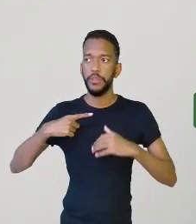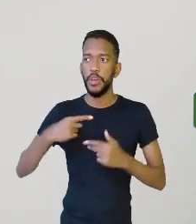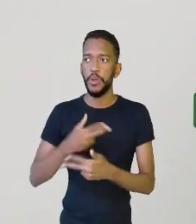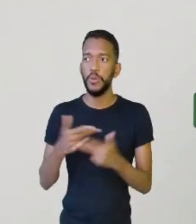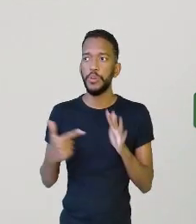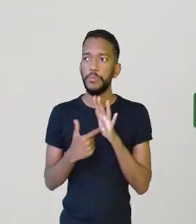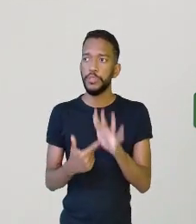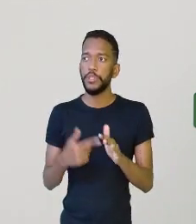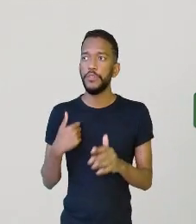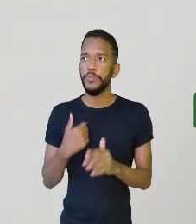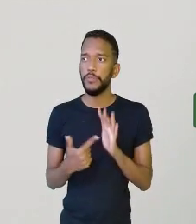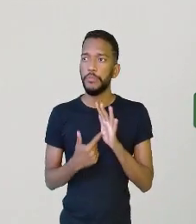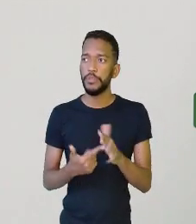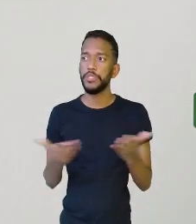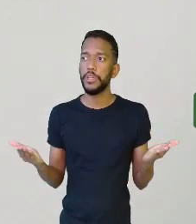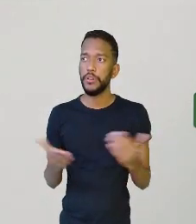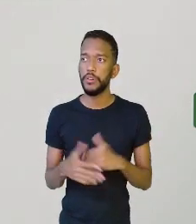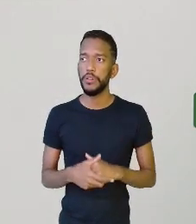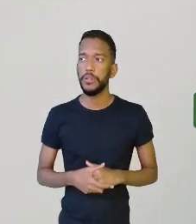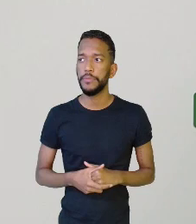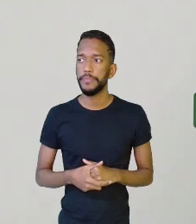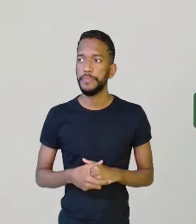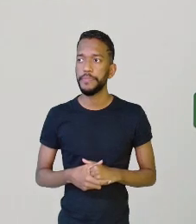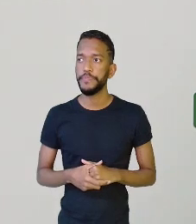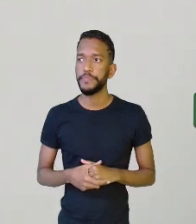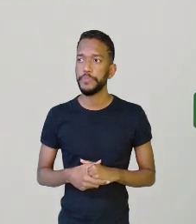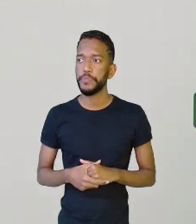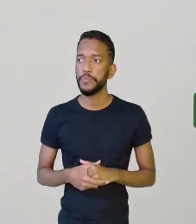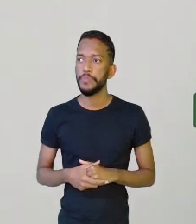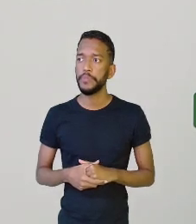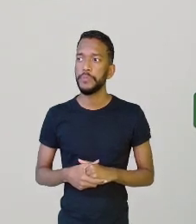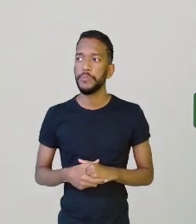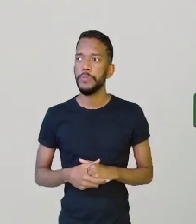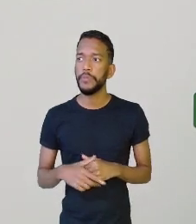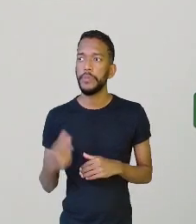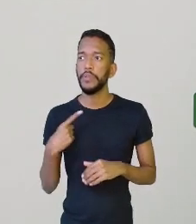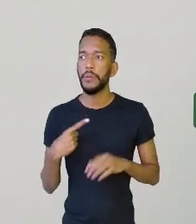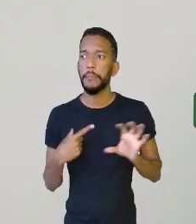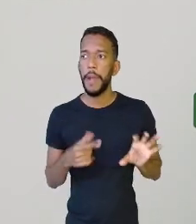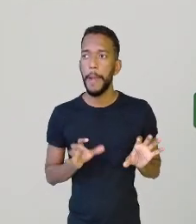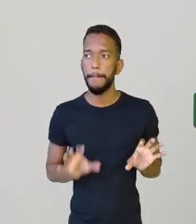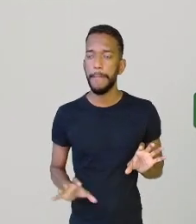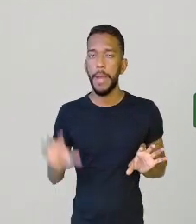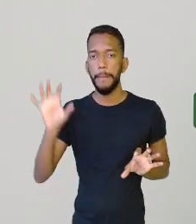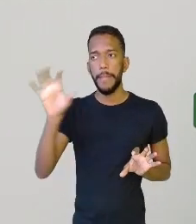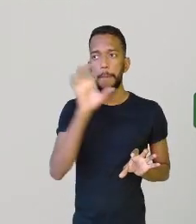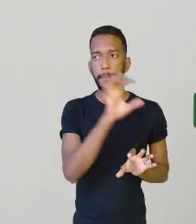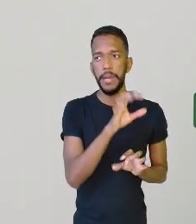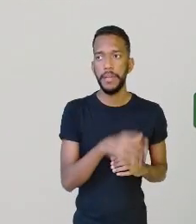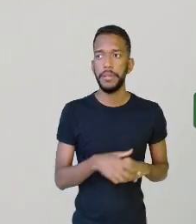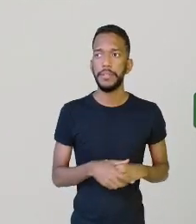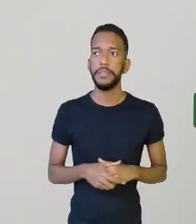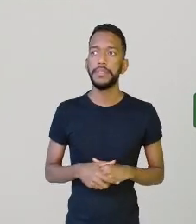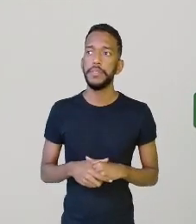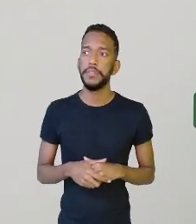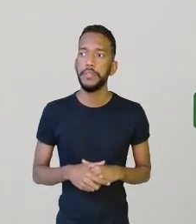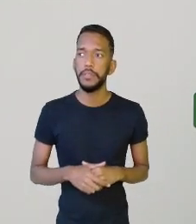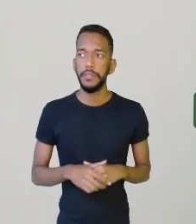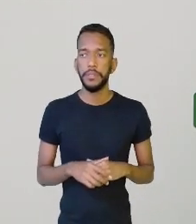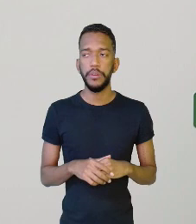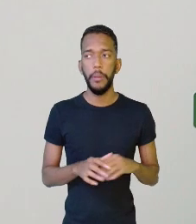mostrava, e eu vou colocar para a gente agora aqui, mostrava a construção, né, de como era essa